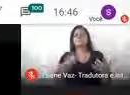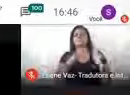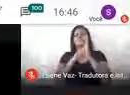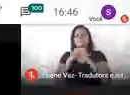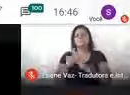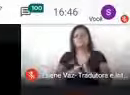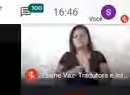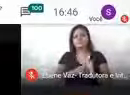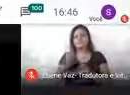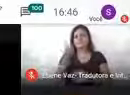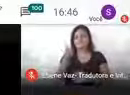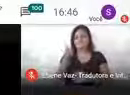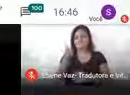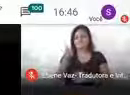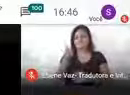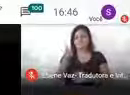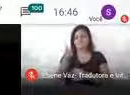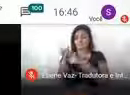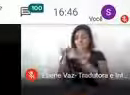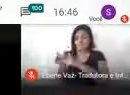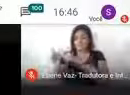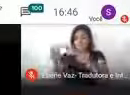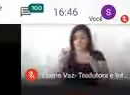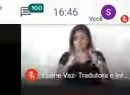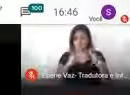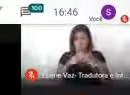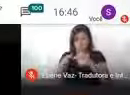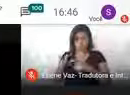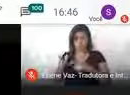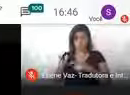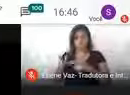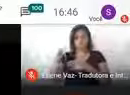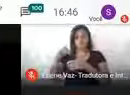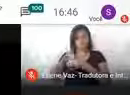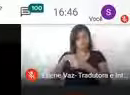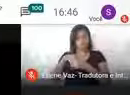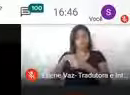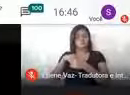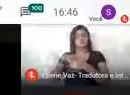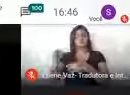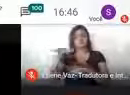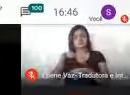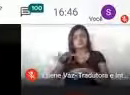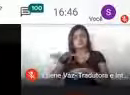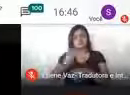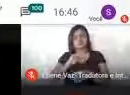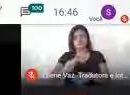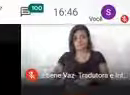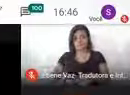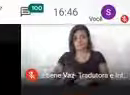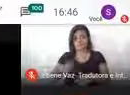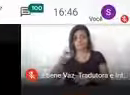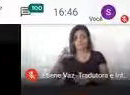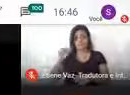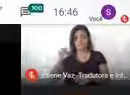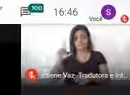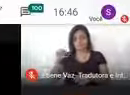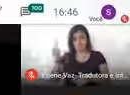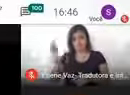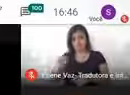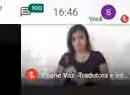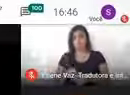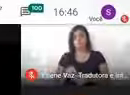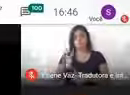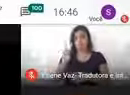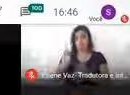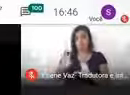6 localidades, 6 pontos de inquérito. 2 localidades correspondentes à comunidade de imigrantes